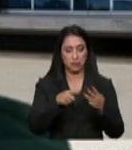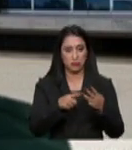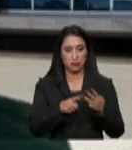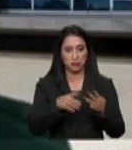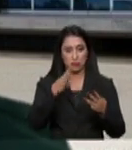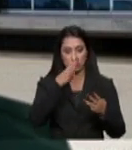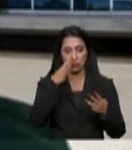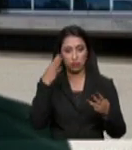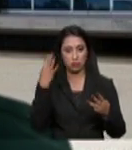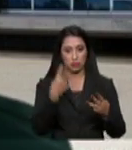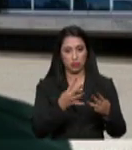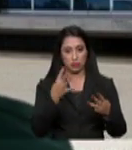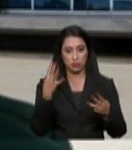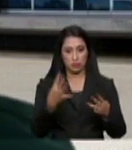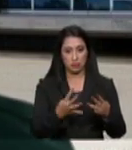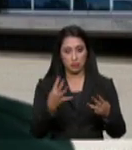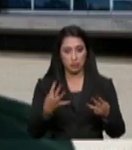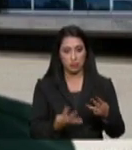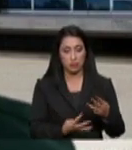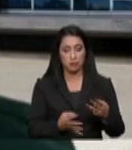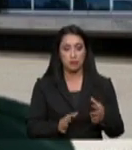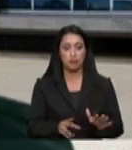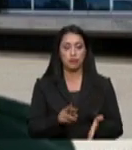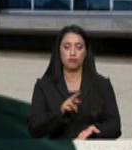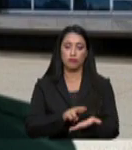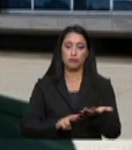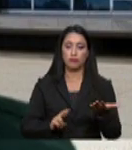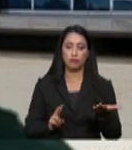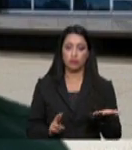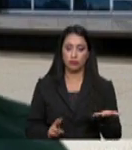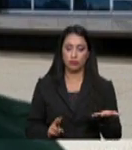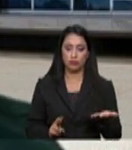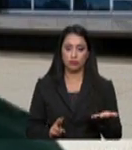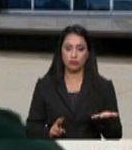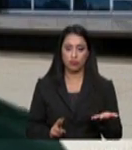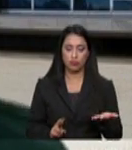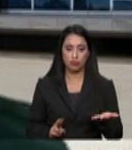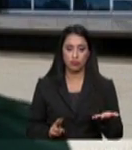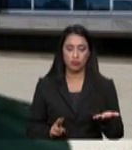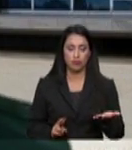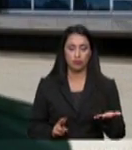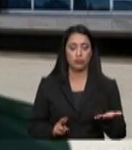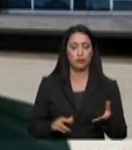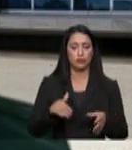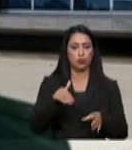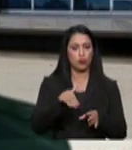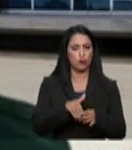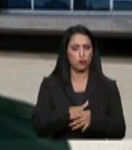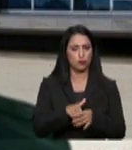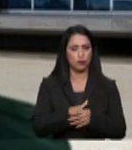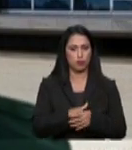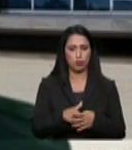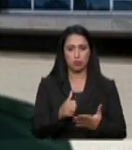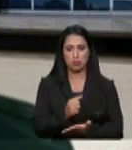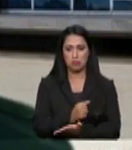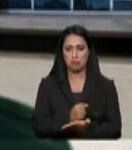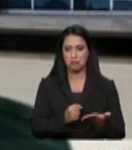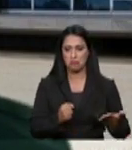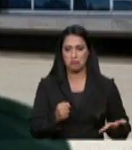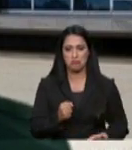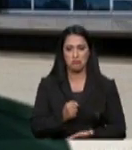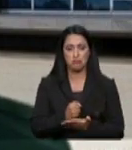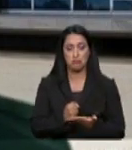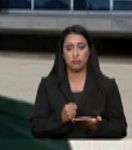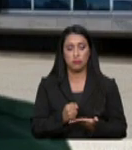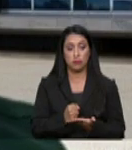acusados mas alimente o relator o seu moto com seus fundamentos